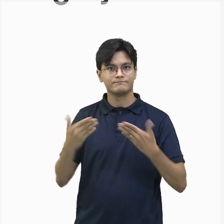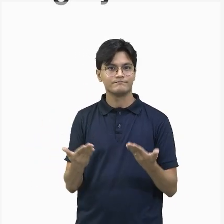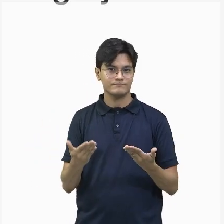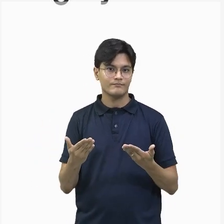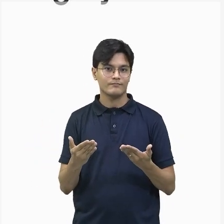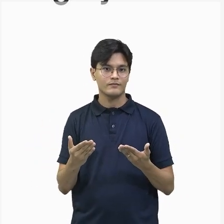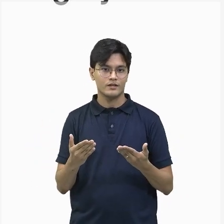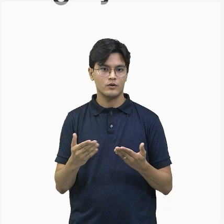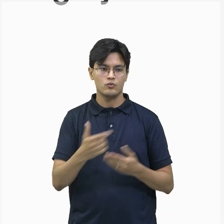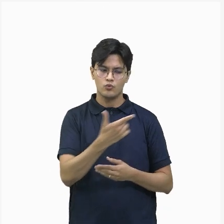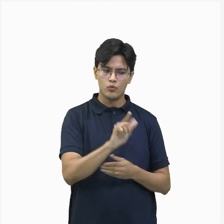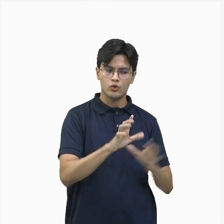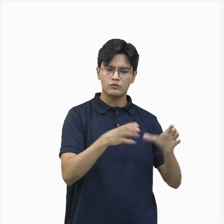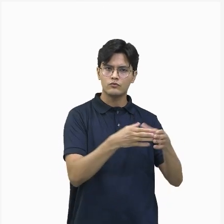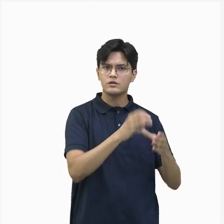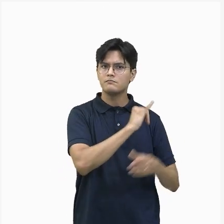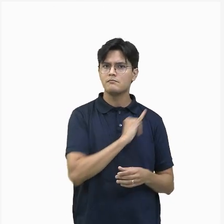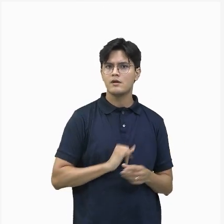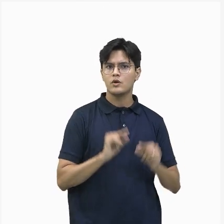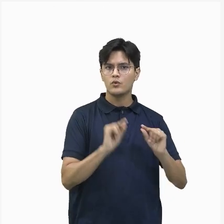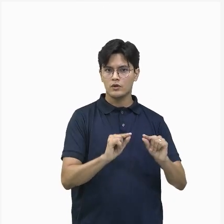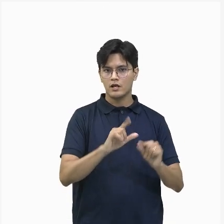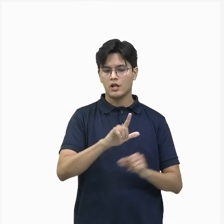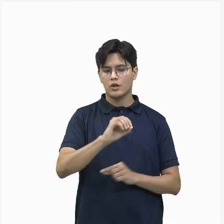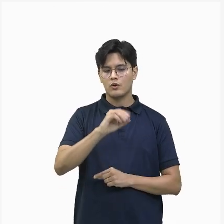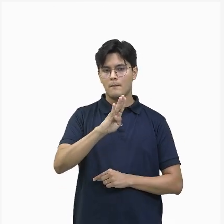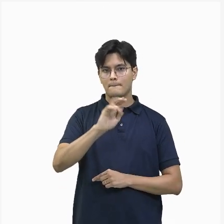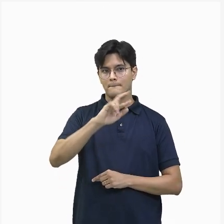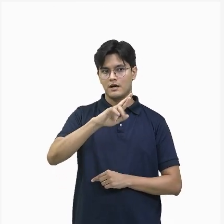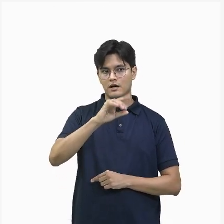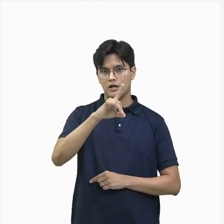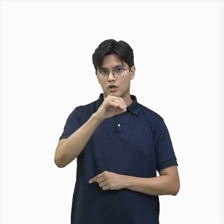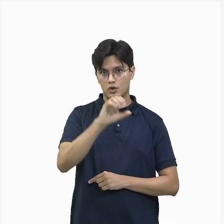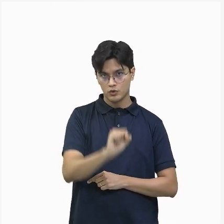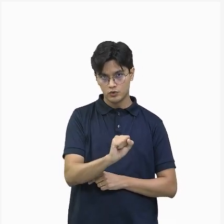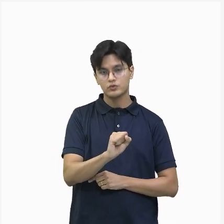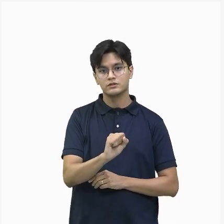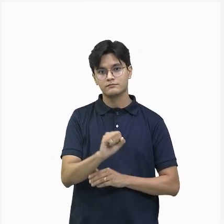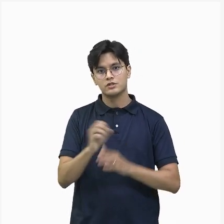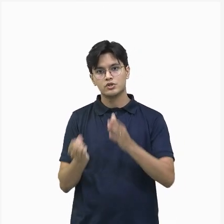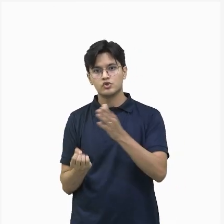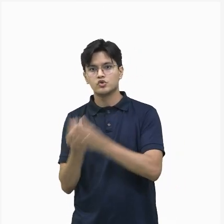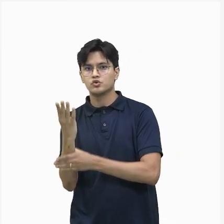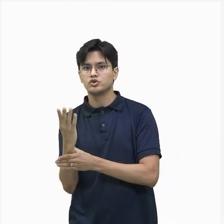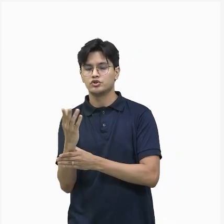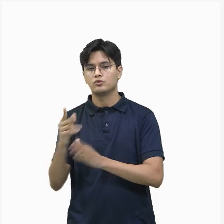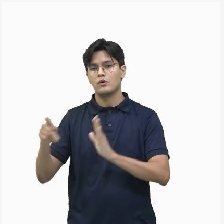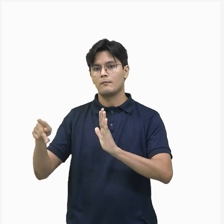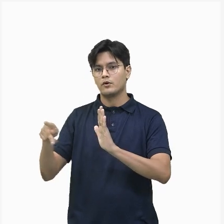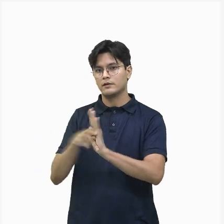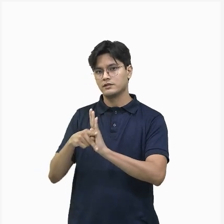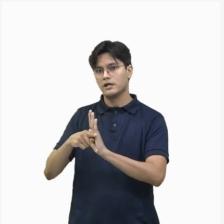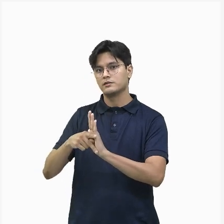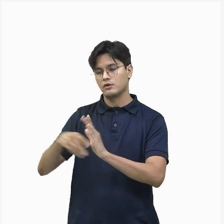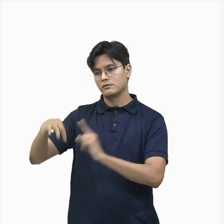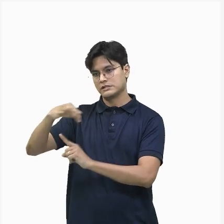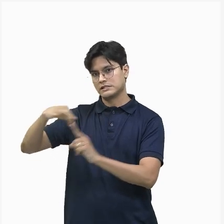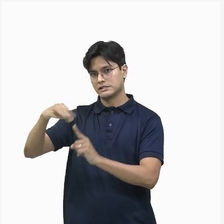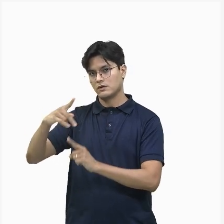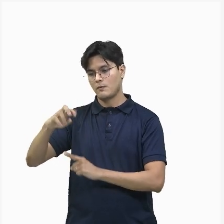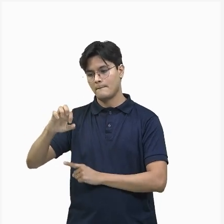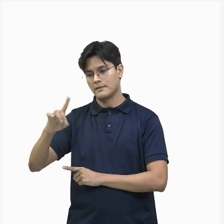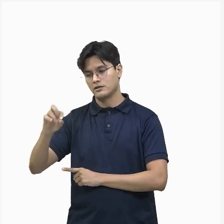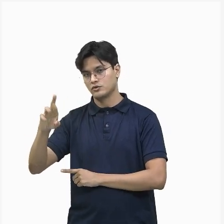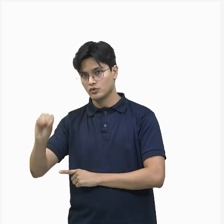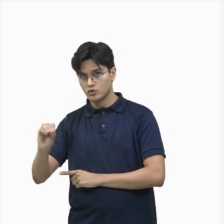lombardos. Então, a doação que originou aí o patrimônio de São Pedro, tá certo? Ou o chamado